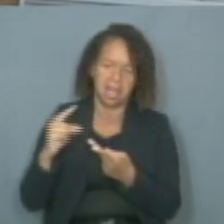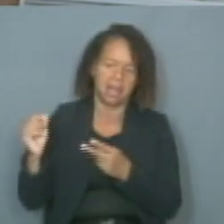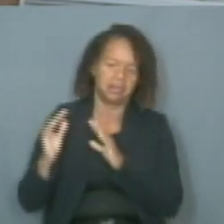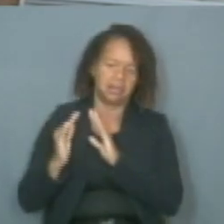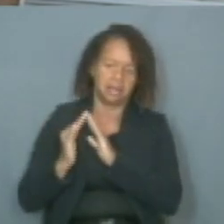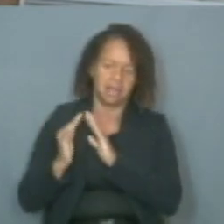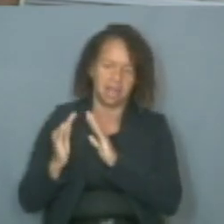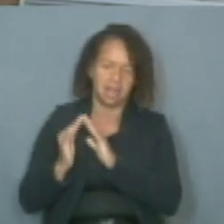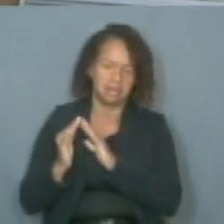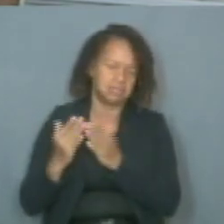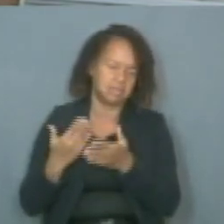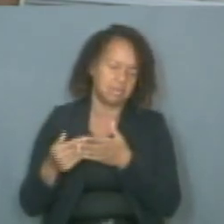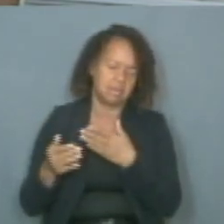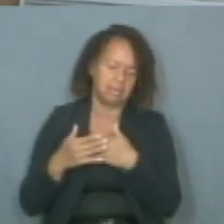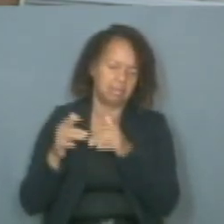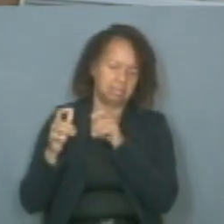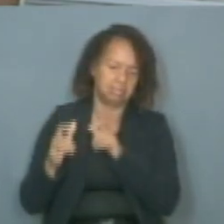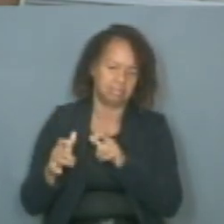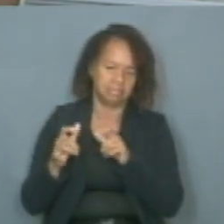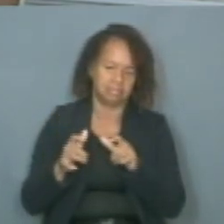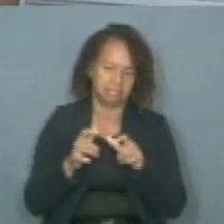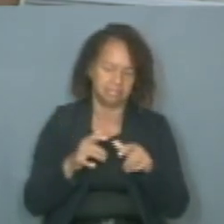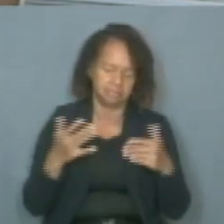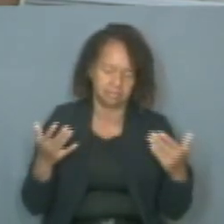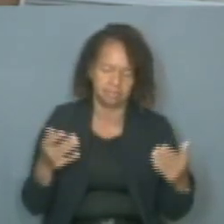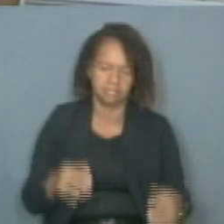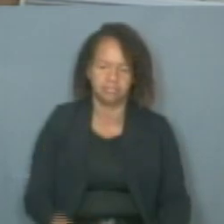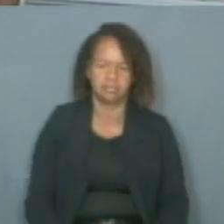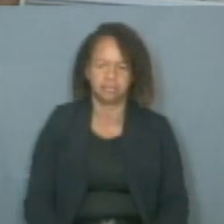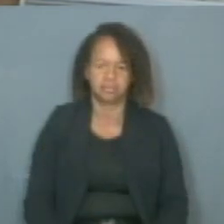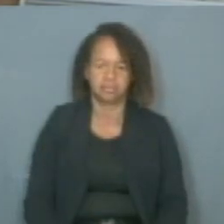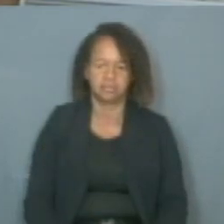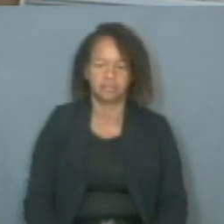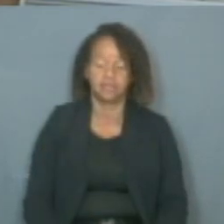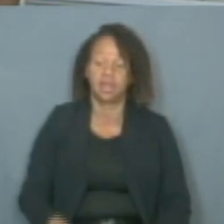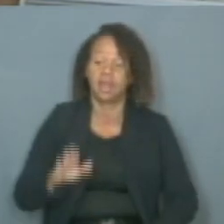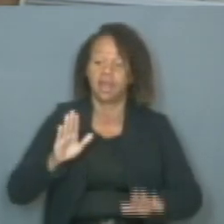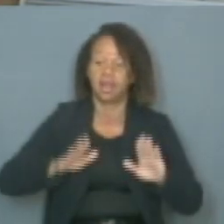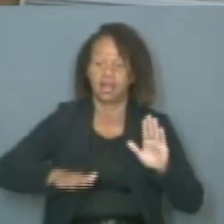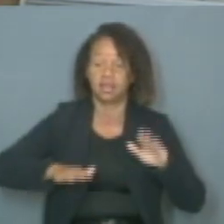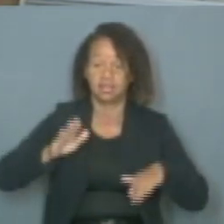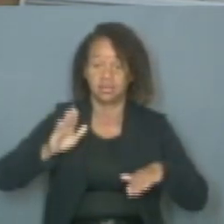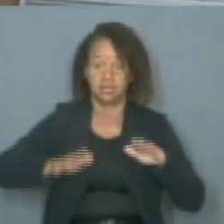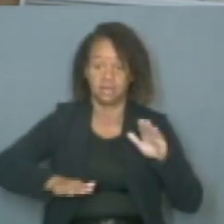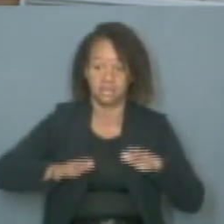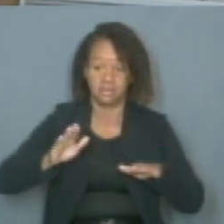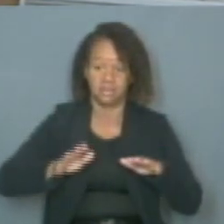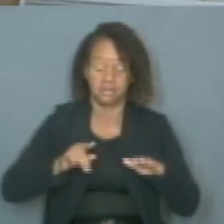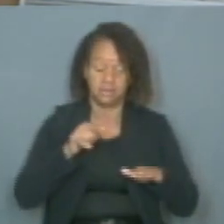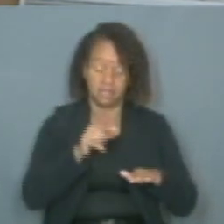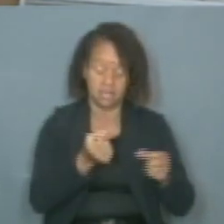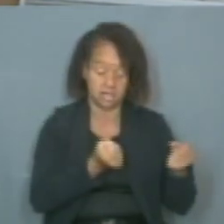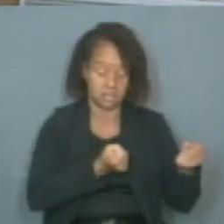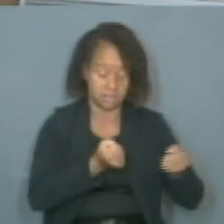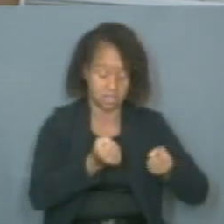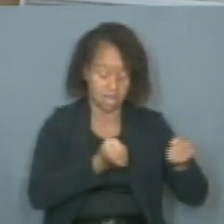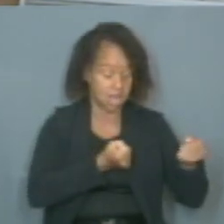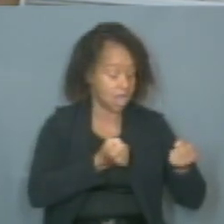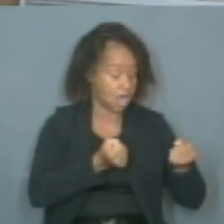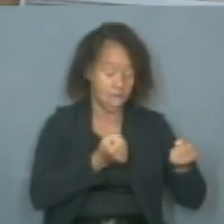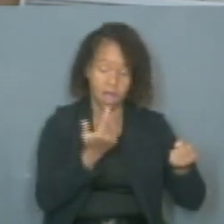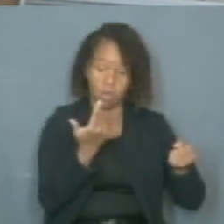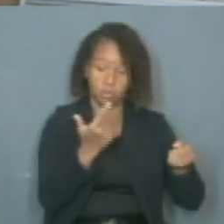casas, saem de determinados locais. Muitas das vezes, esses carros, inclusive,